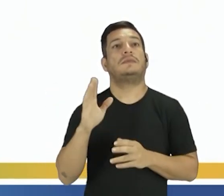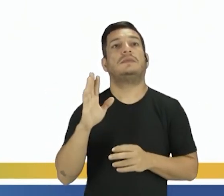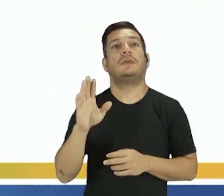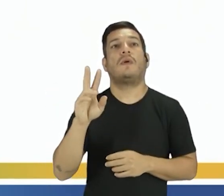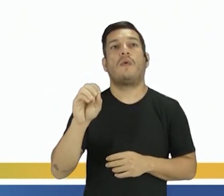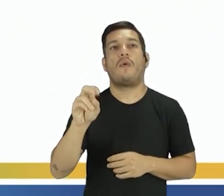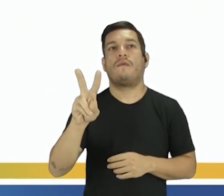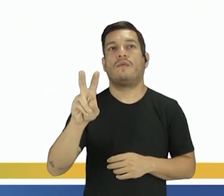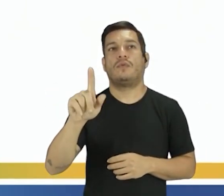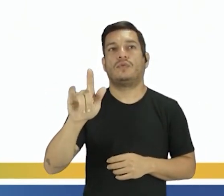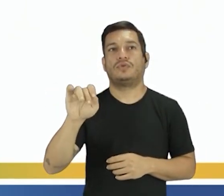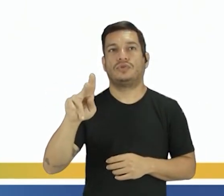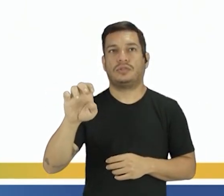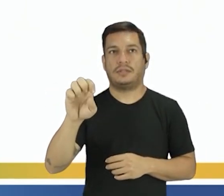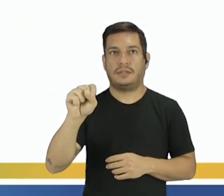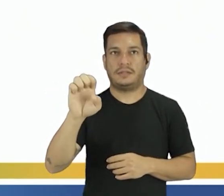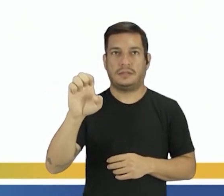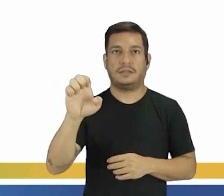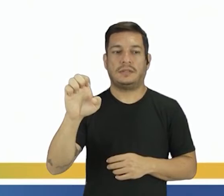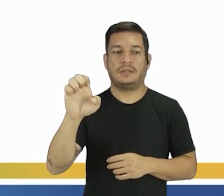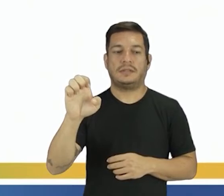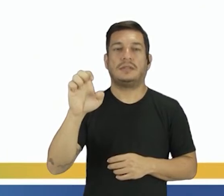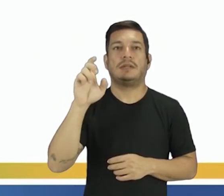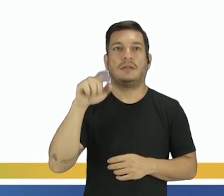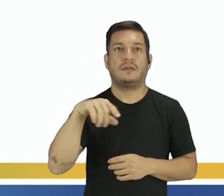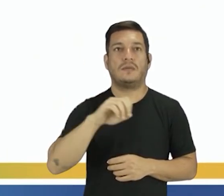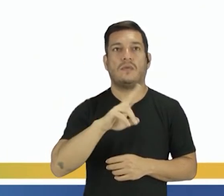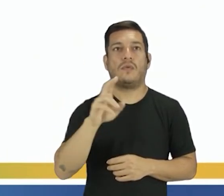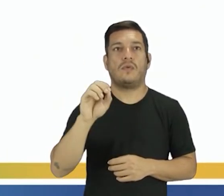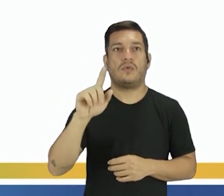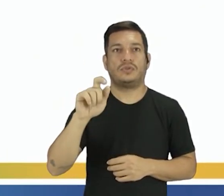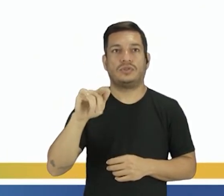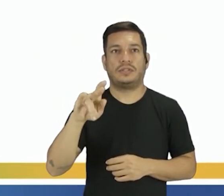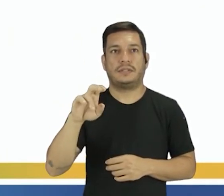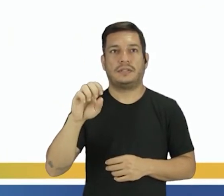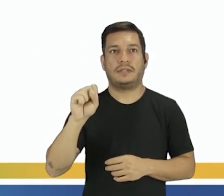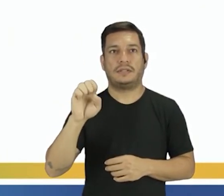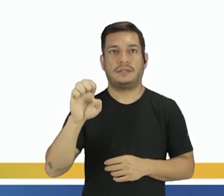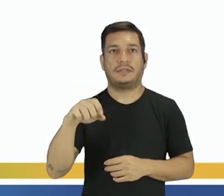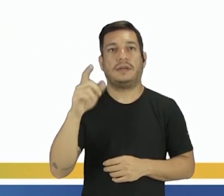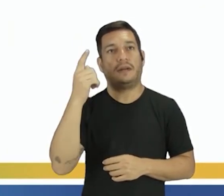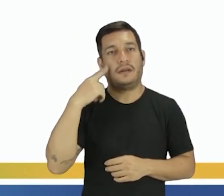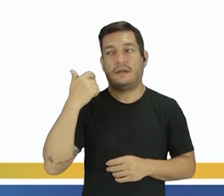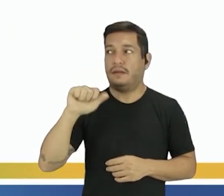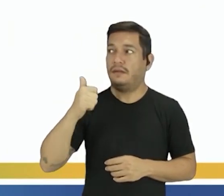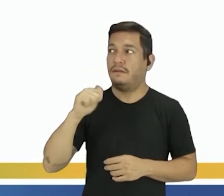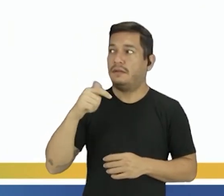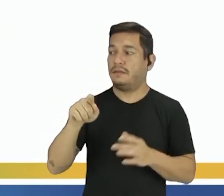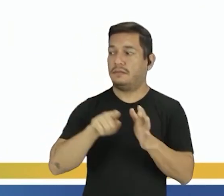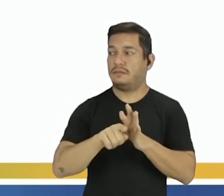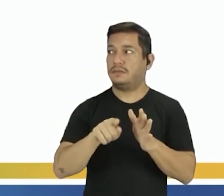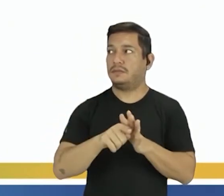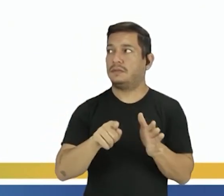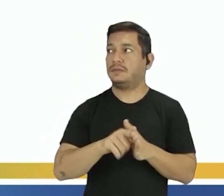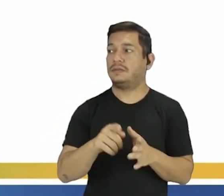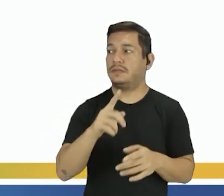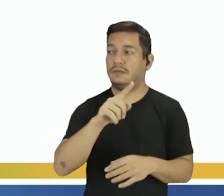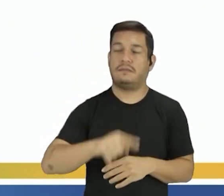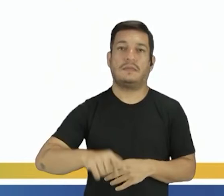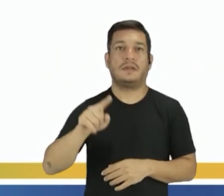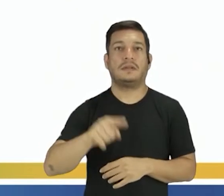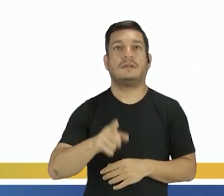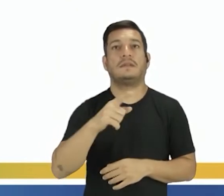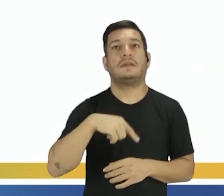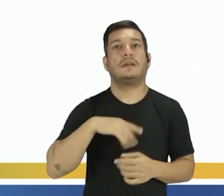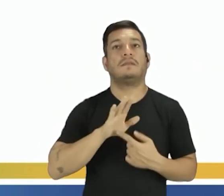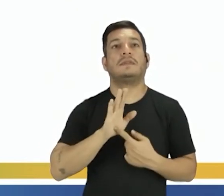processo denominado ovogênese, ovulogênese ou oogênese. Analise as alternativas a seguir e marque